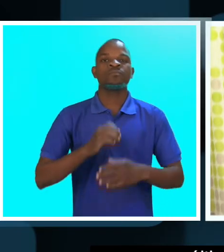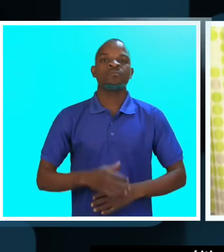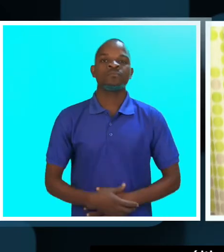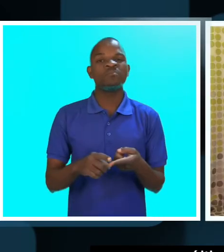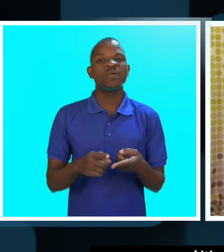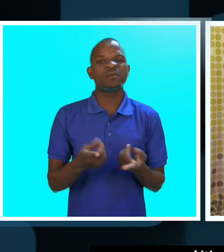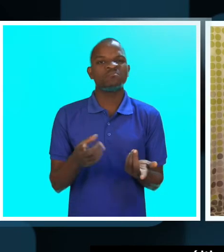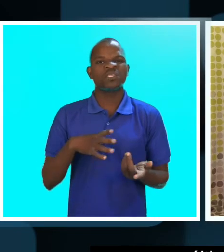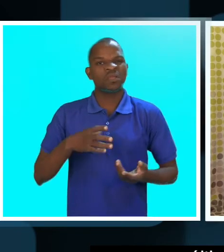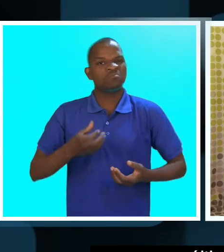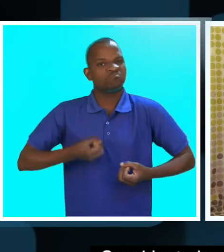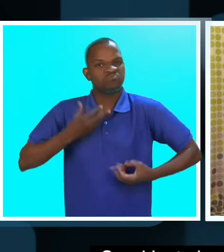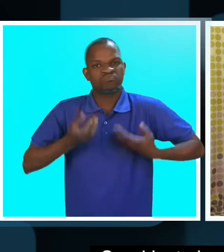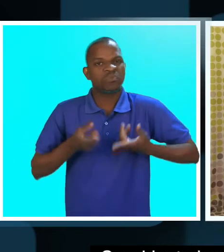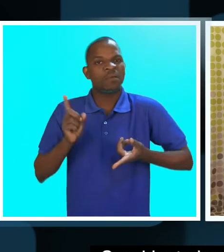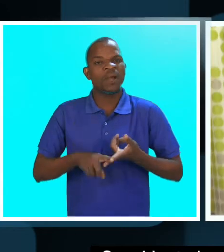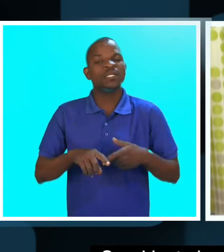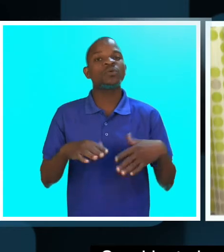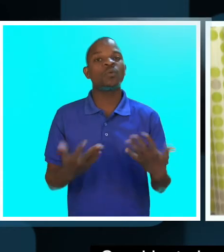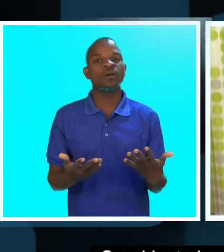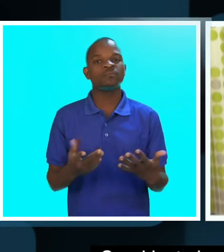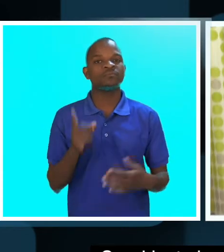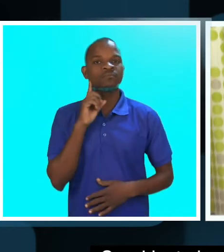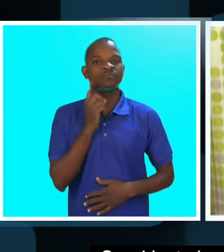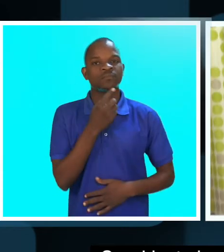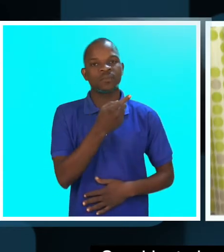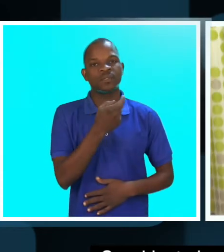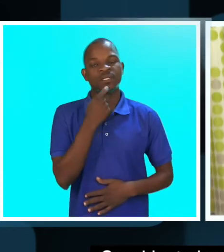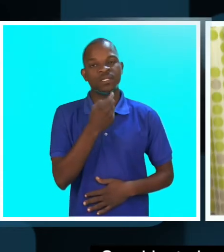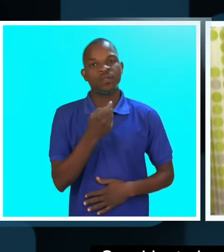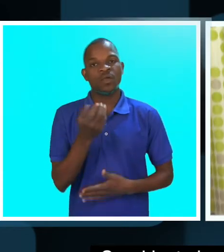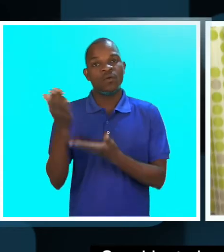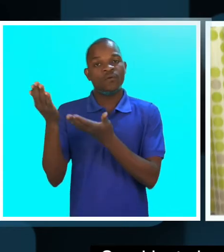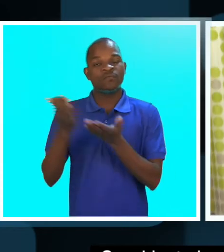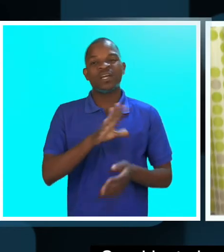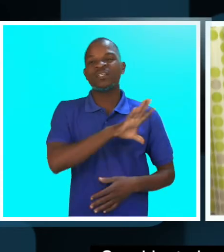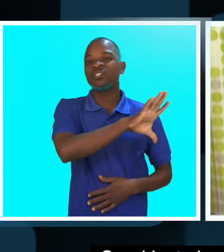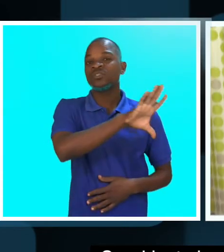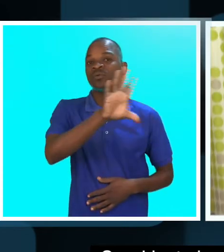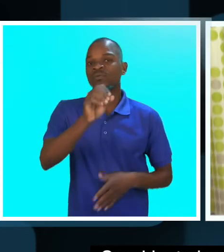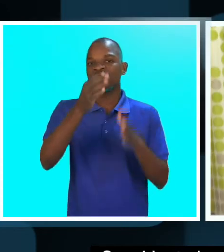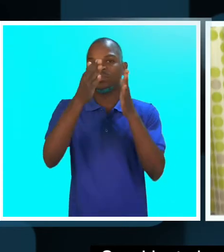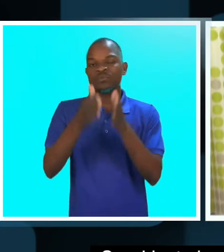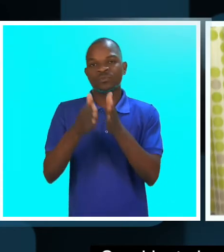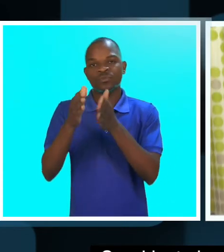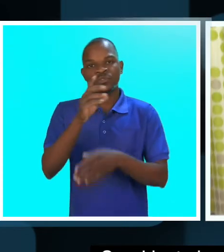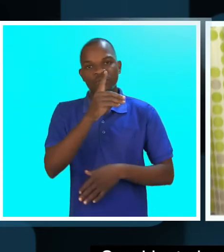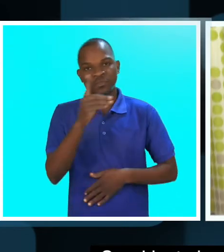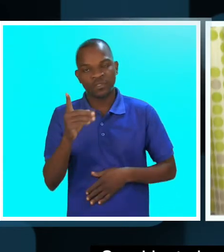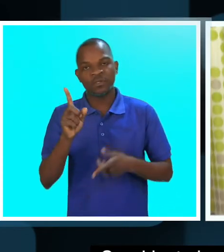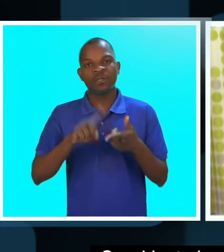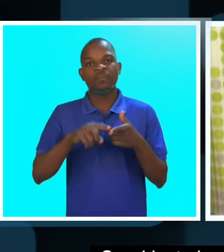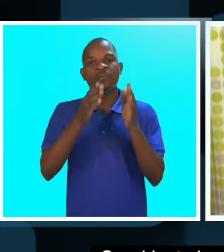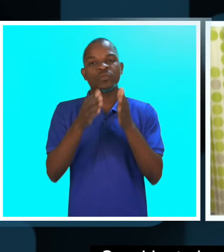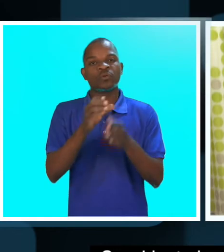financeiro. Houve umas considerações. Quero convidar a todas as pessoas com deficiência e os demais